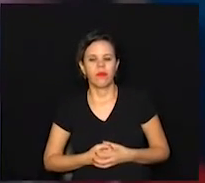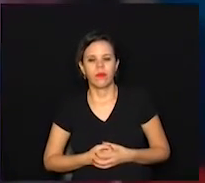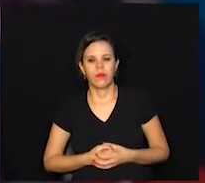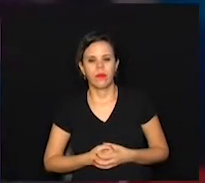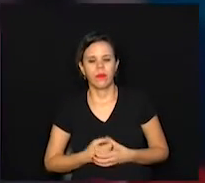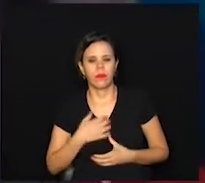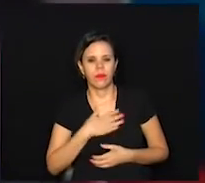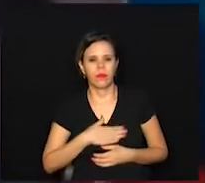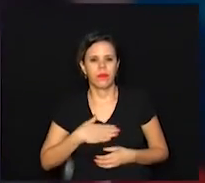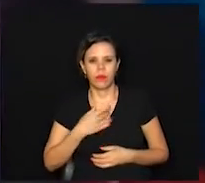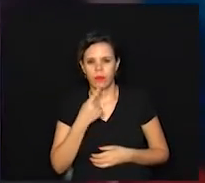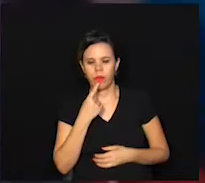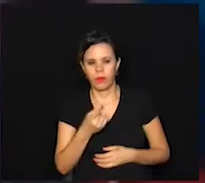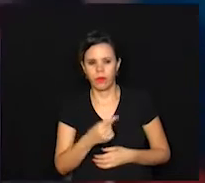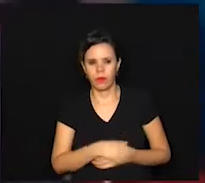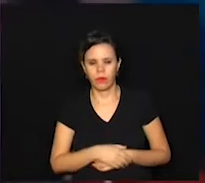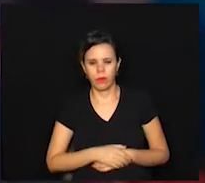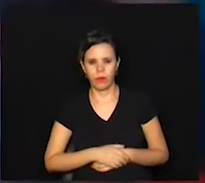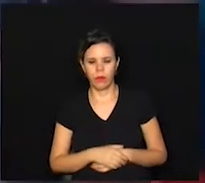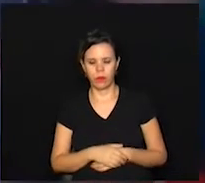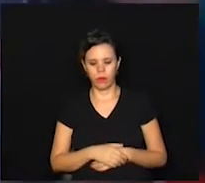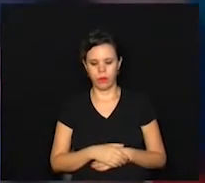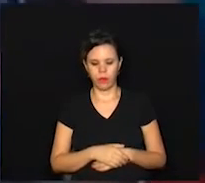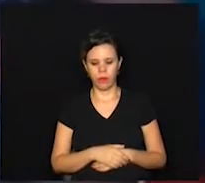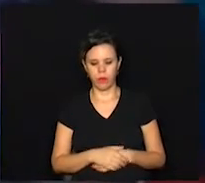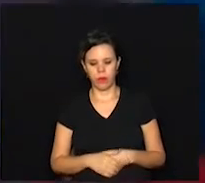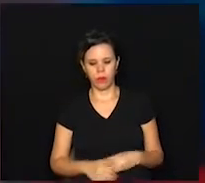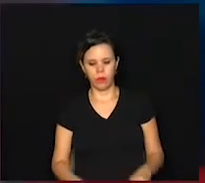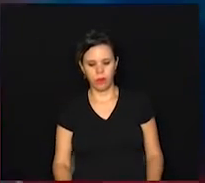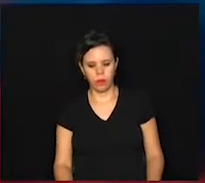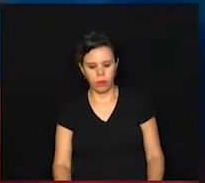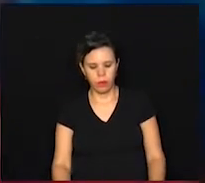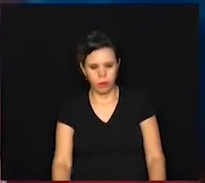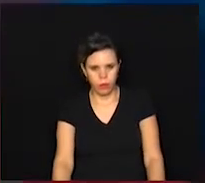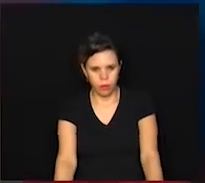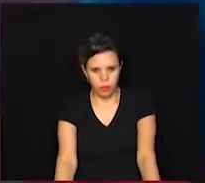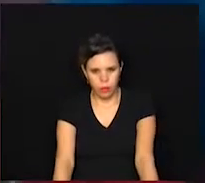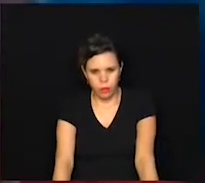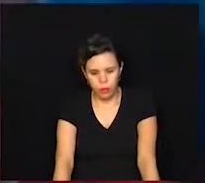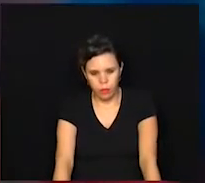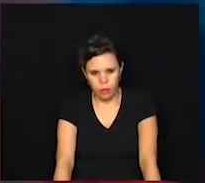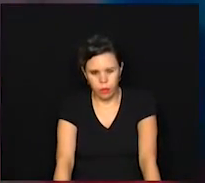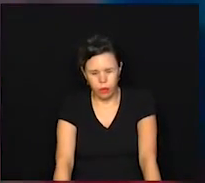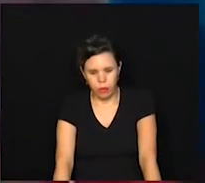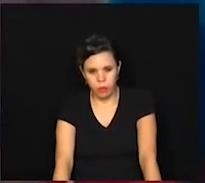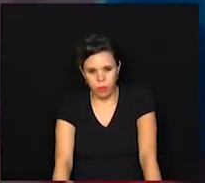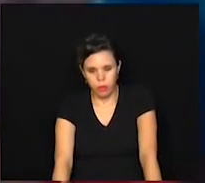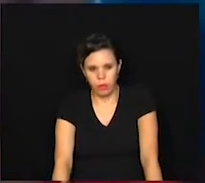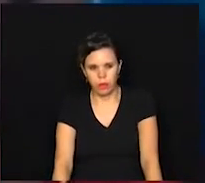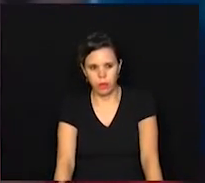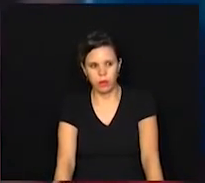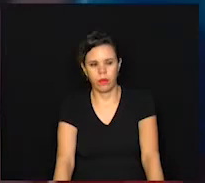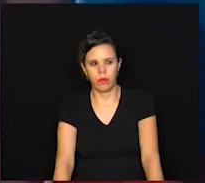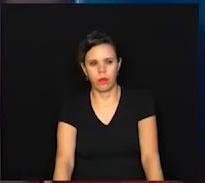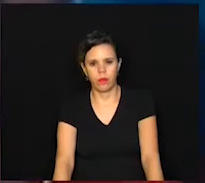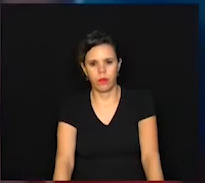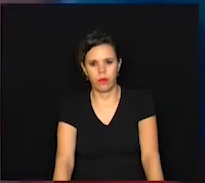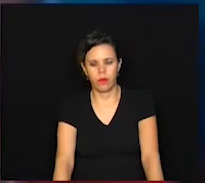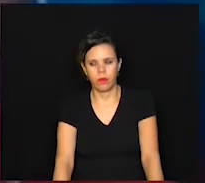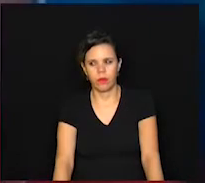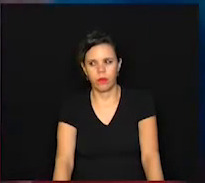gostaria de dialogar com... Paulo, segura um pouquinho só, por favor, que caiu a reunião aqui.